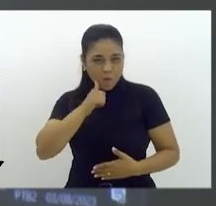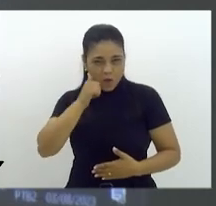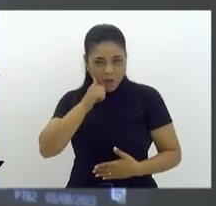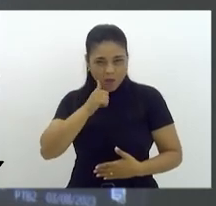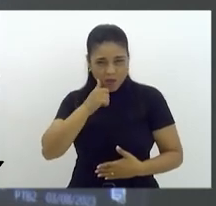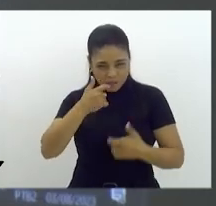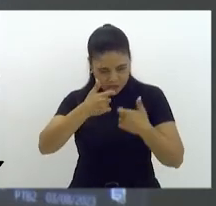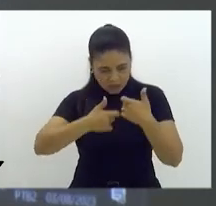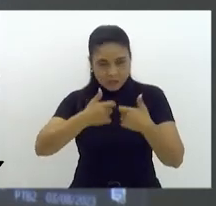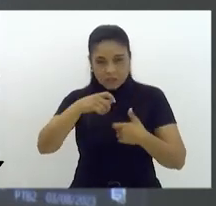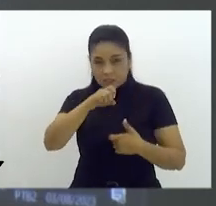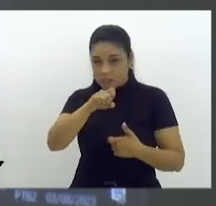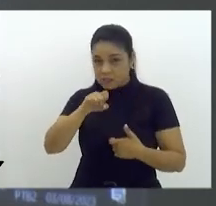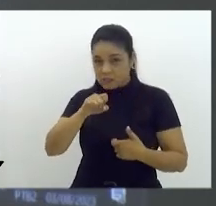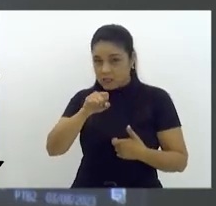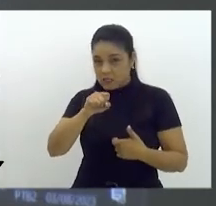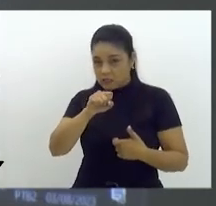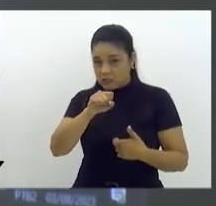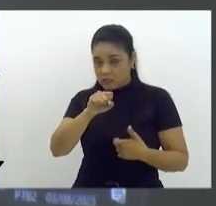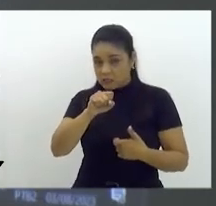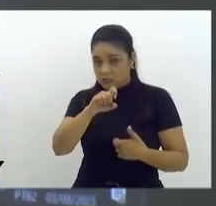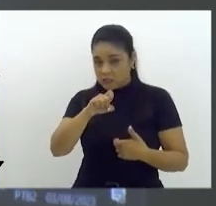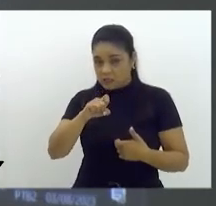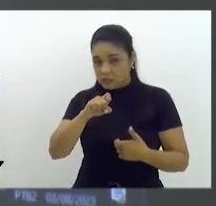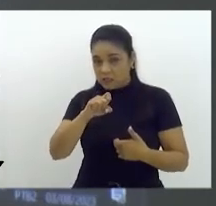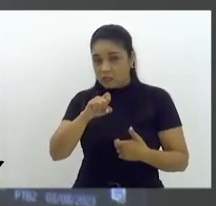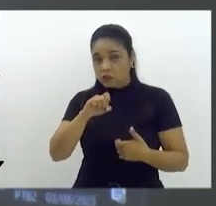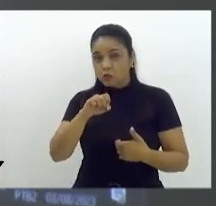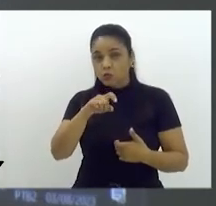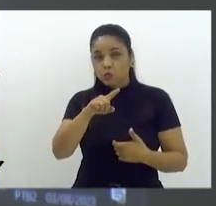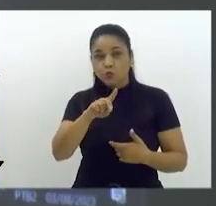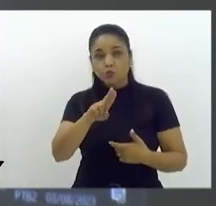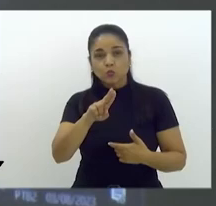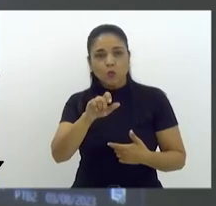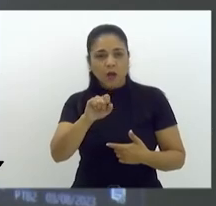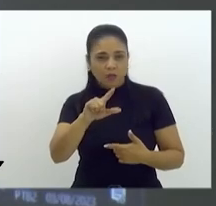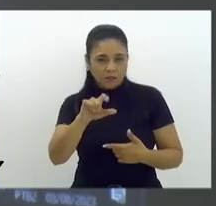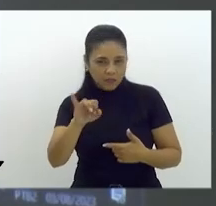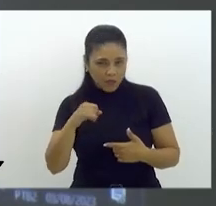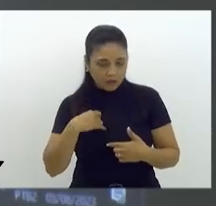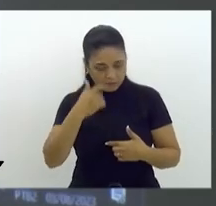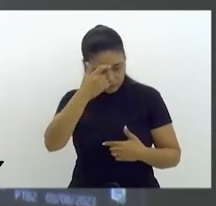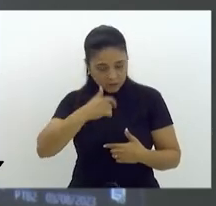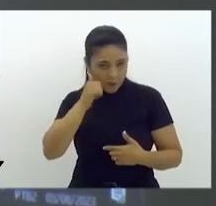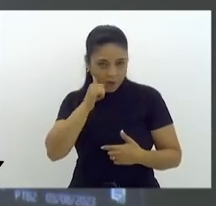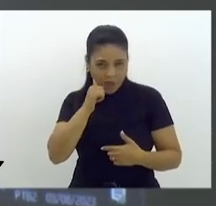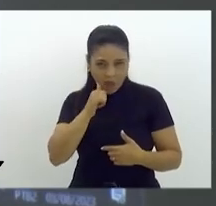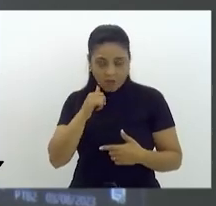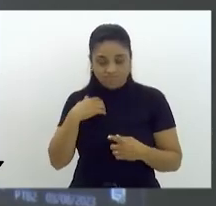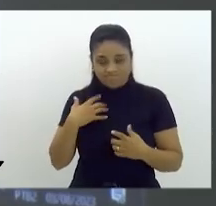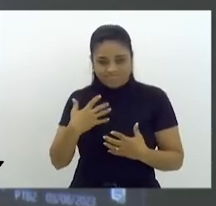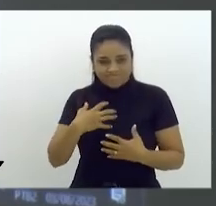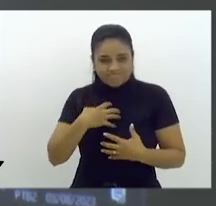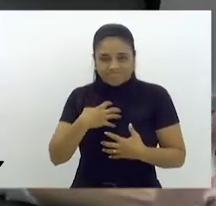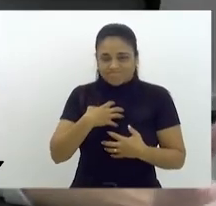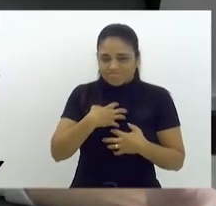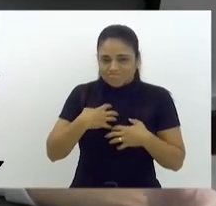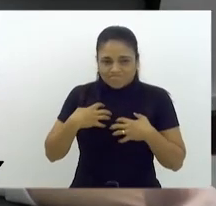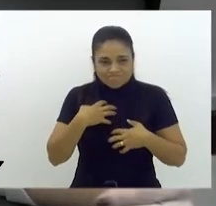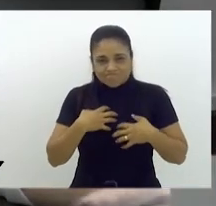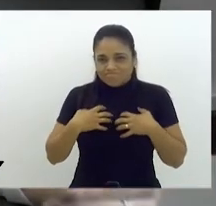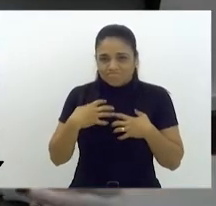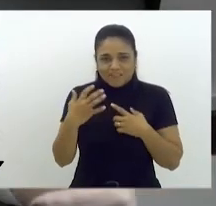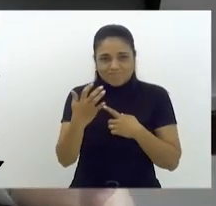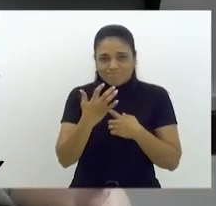mulher a Sexualidade ser exposta afeta mulher socialmente ao homem não né então a mulher é vista de outra